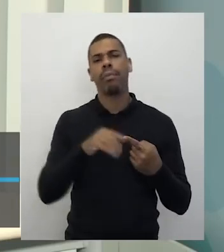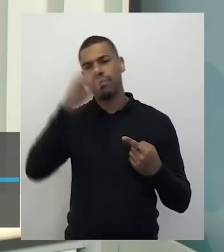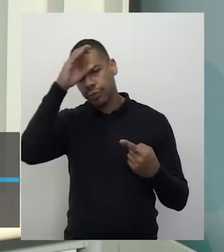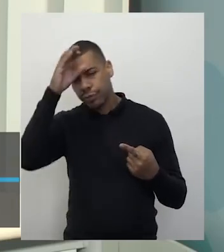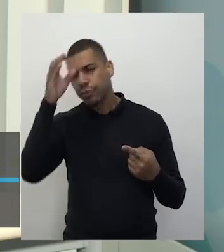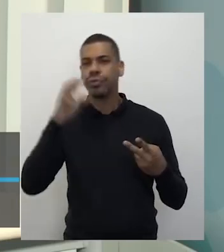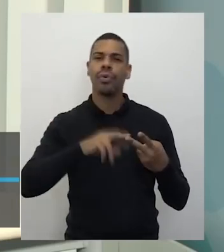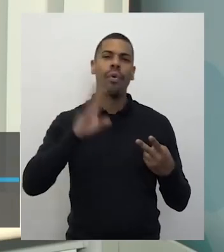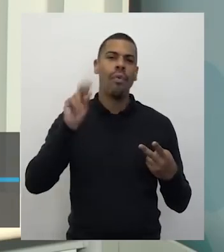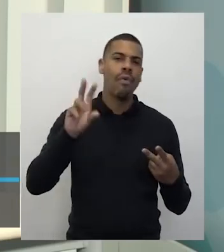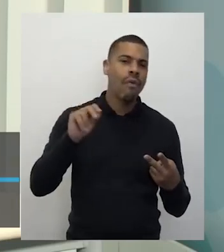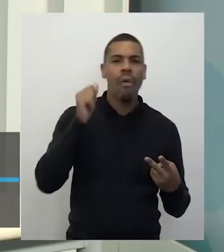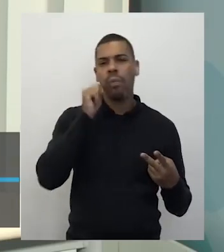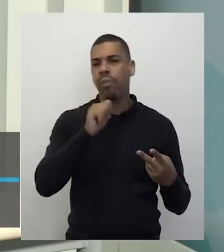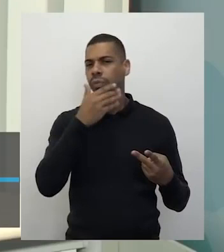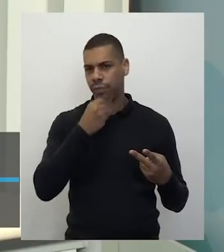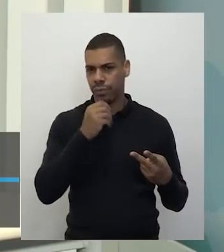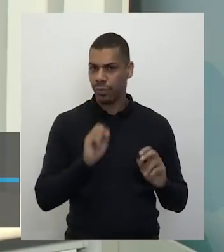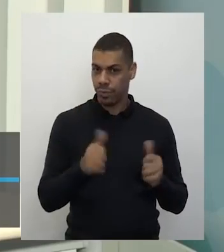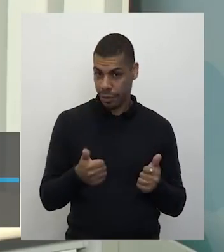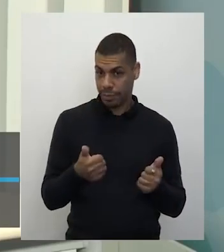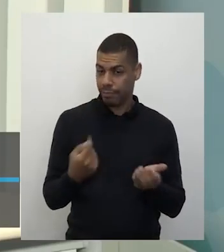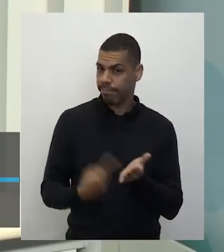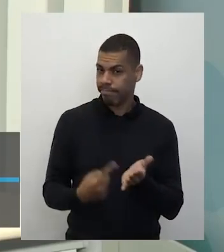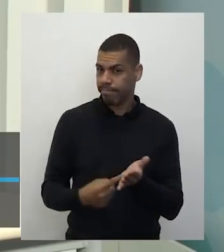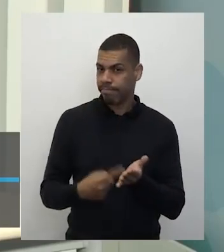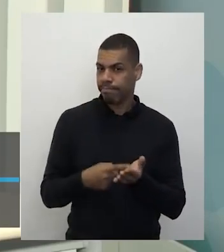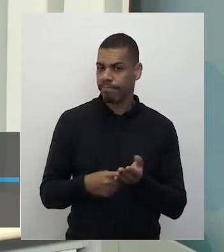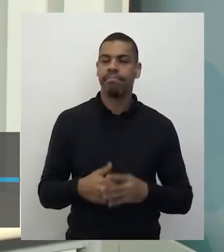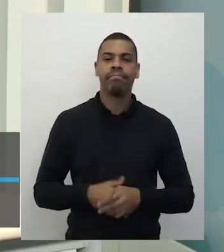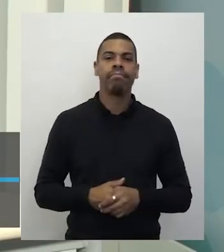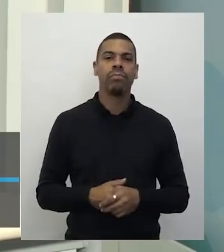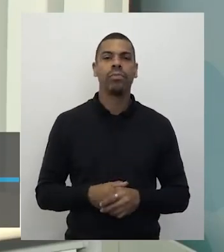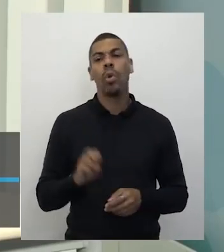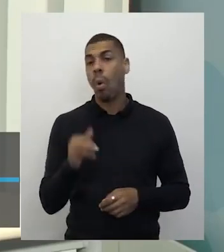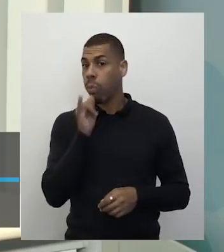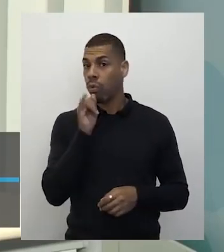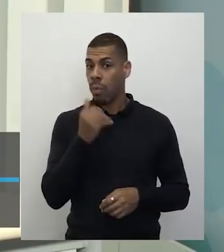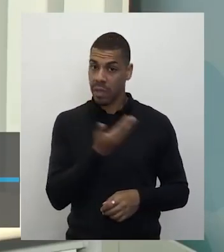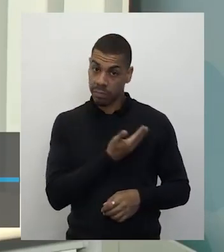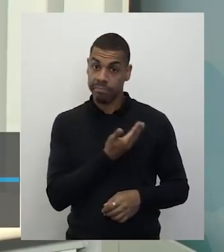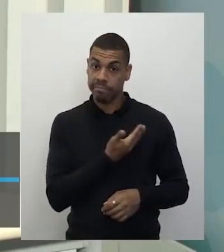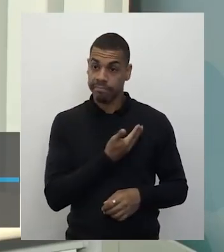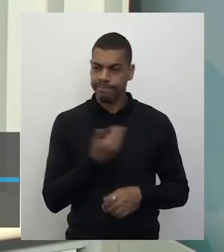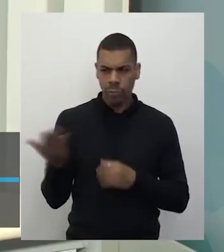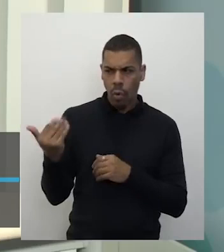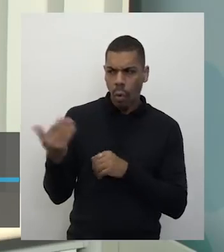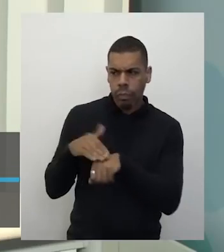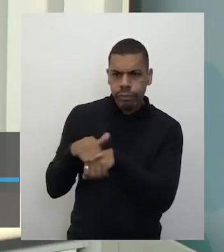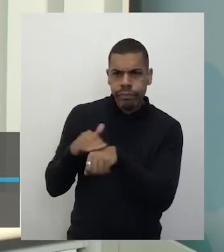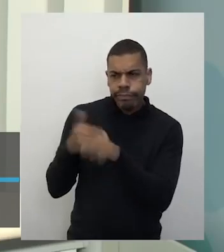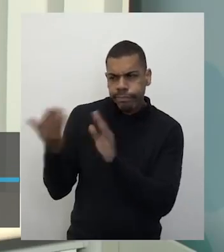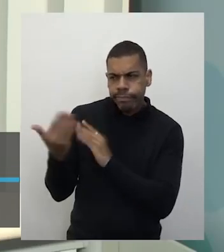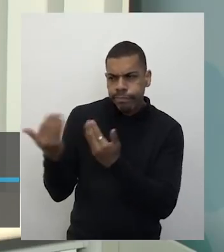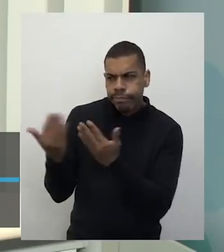os vizinhos. Então não façam dessa forma. Sempre de uma forma bem leve, né? Ou chega mesmo para o amiguinho. Chega para o amiguinho, né? Para